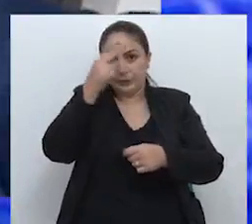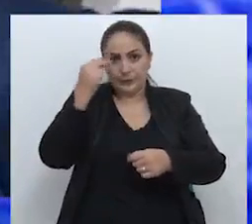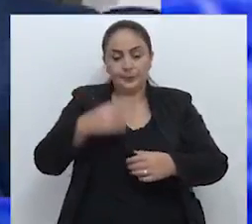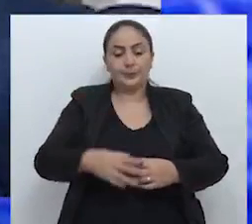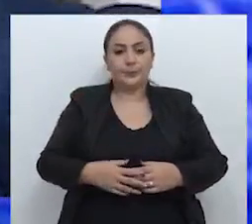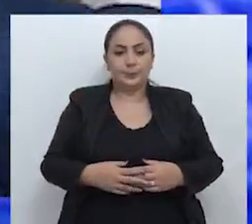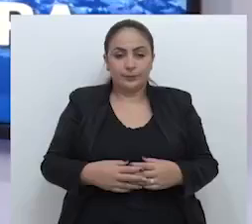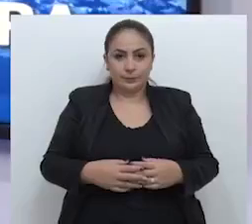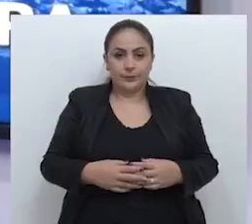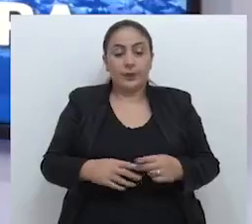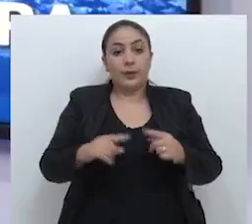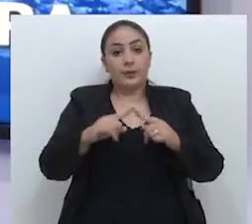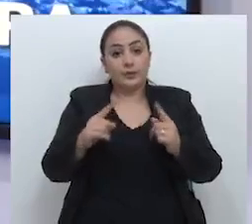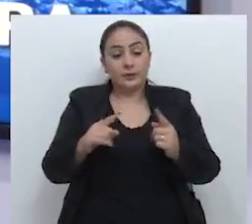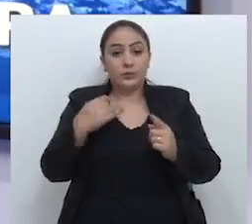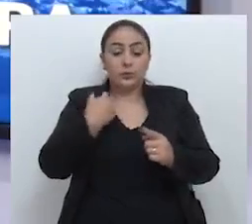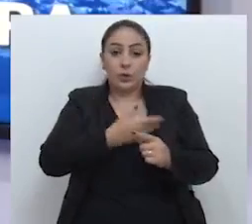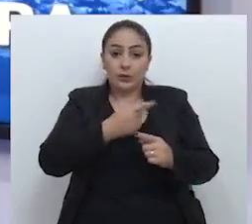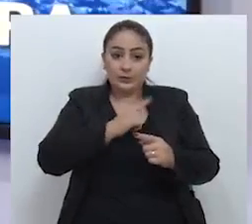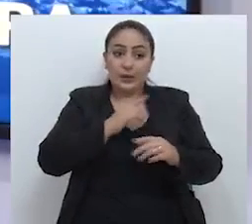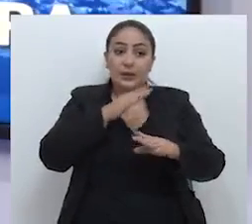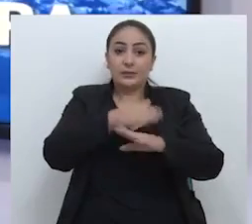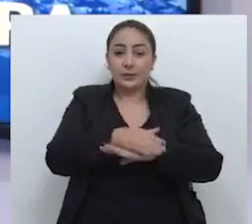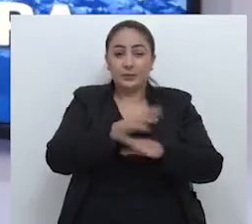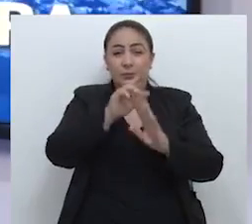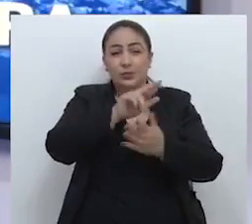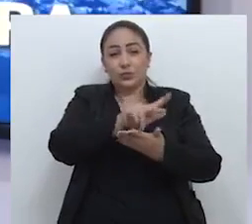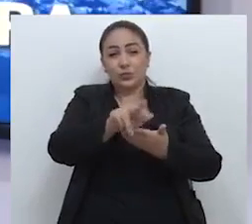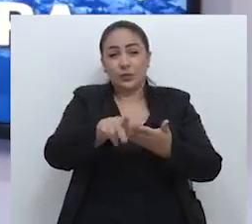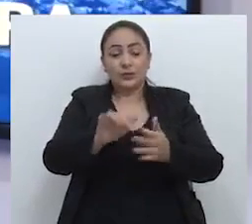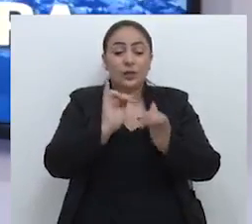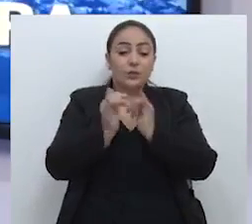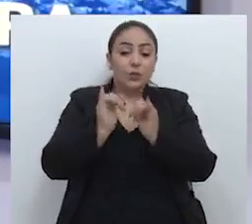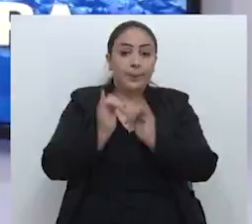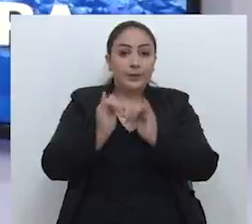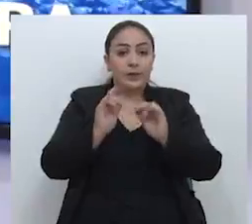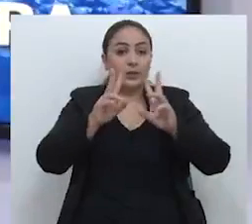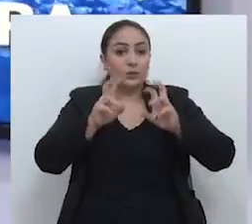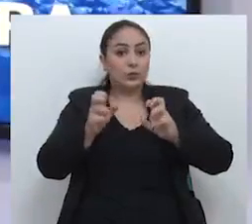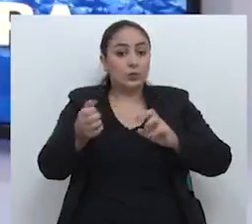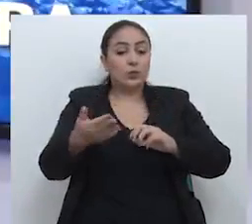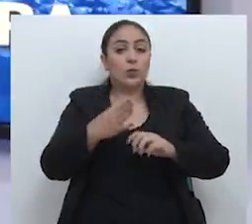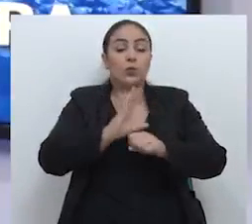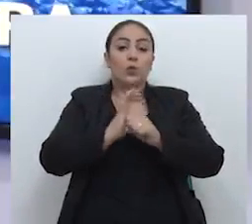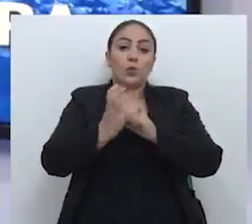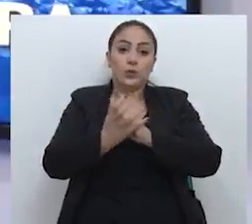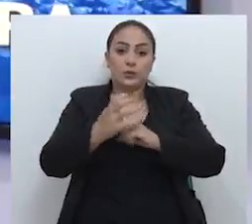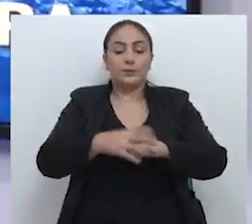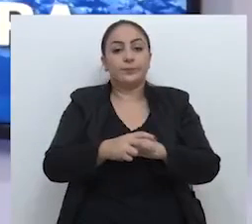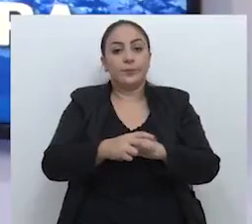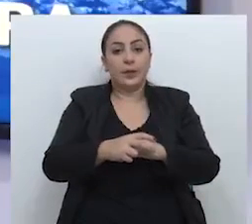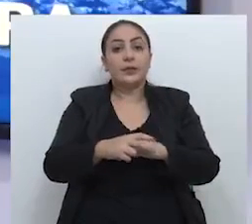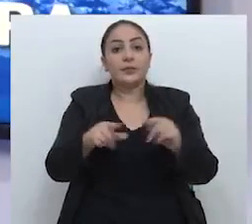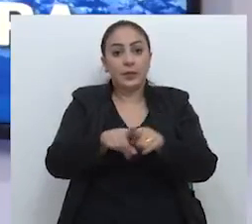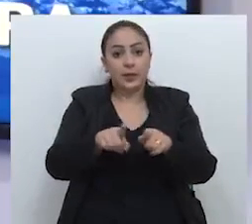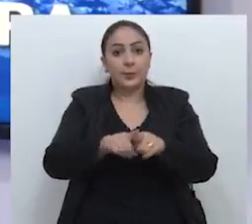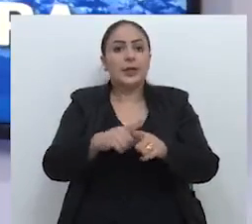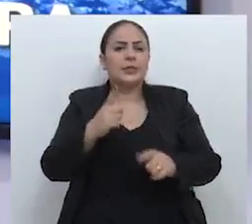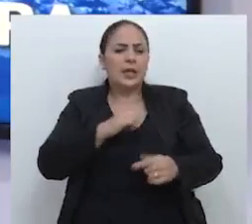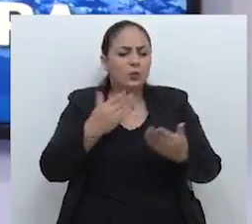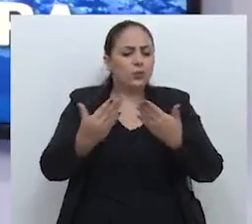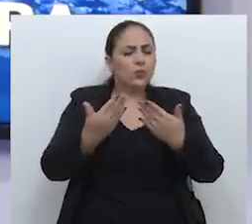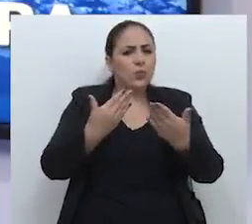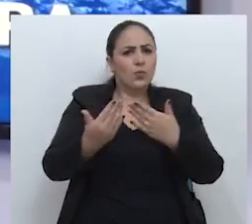nosso município. Apesar de termos acesso a uma série de informações sobre o novo coronavírus,